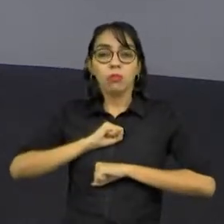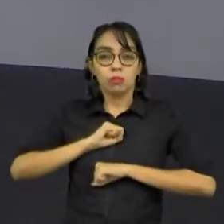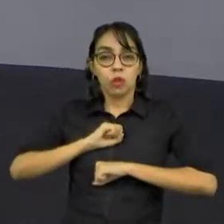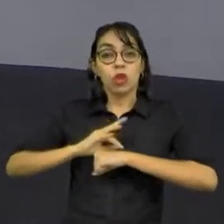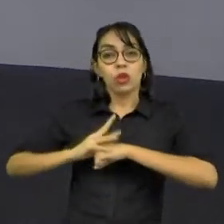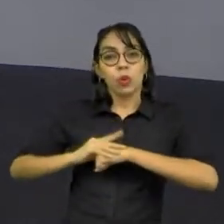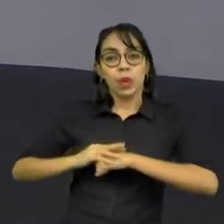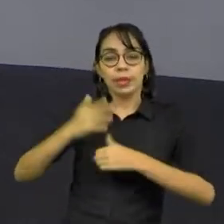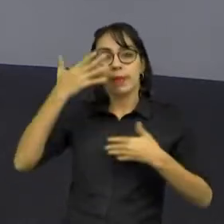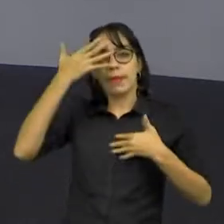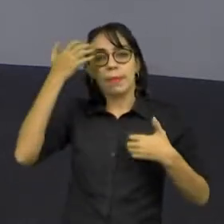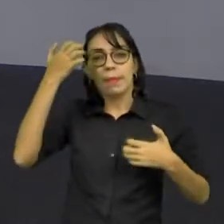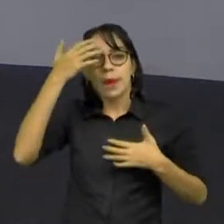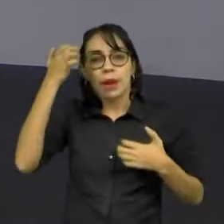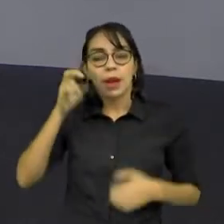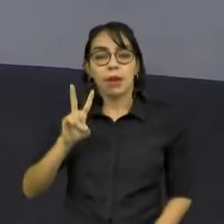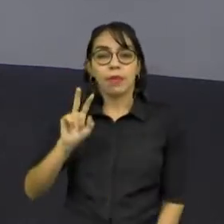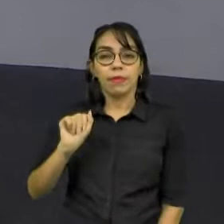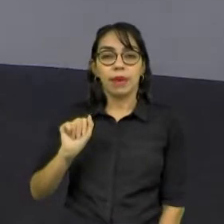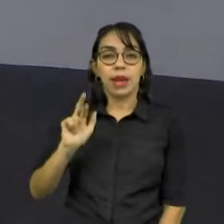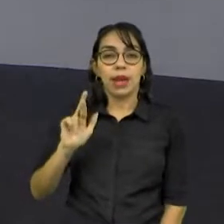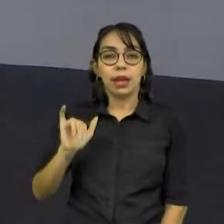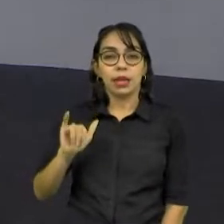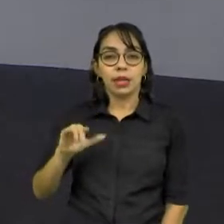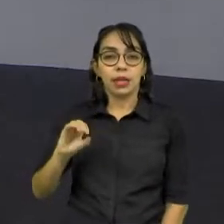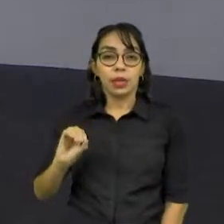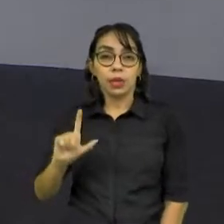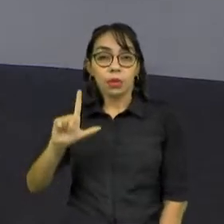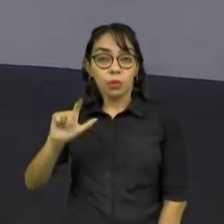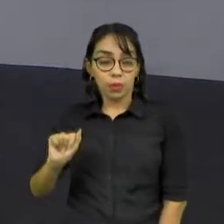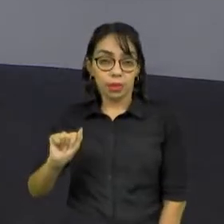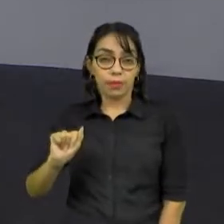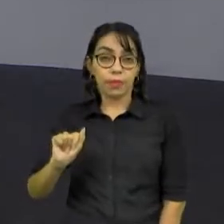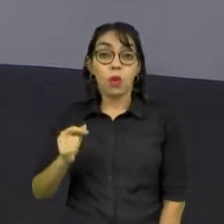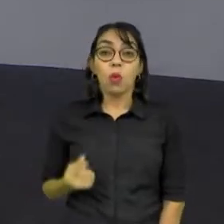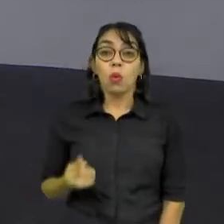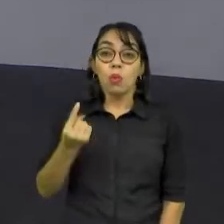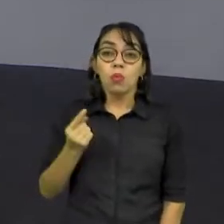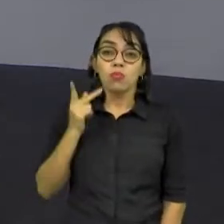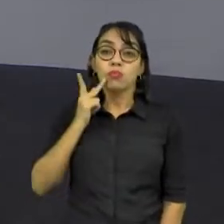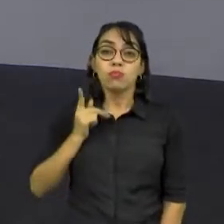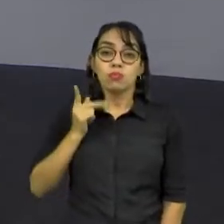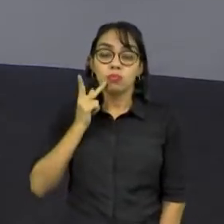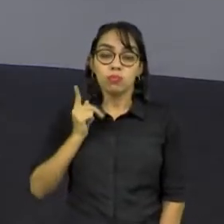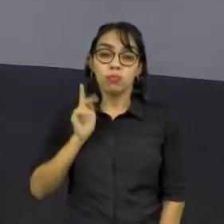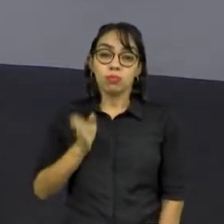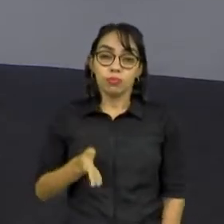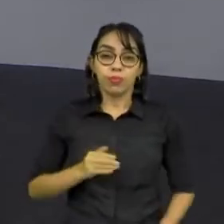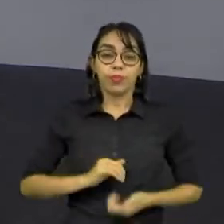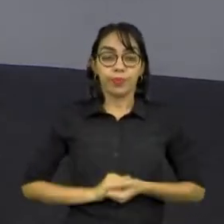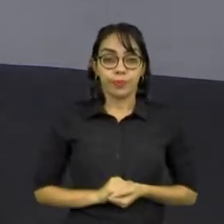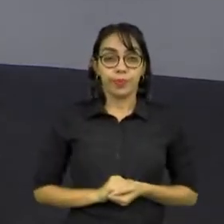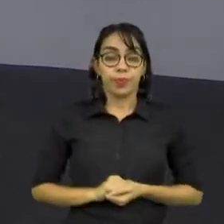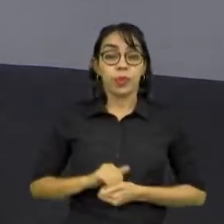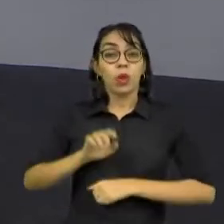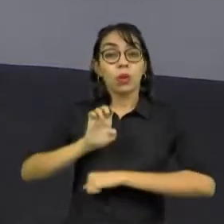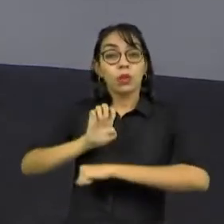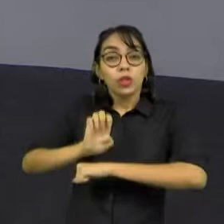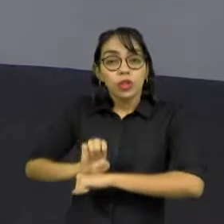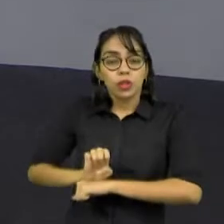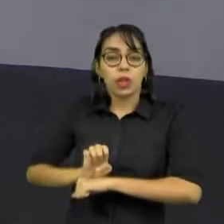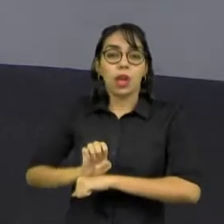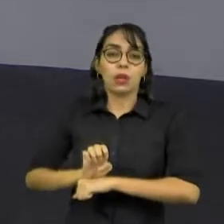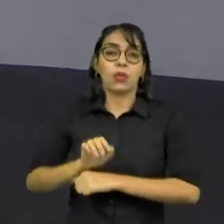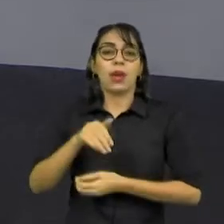notificações ocorreram em Santa Catarina, no Ceará e no Rio Grande do Sul. Aqui no estado, segundo a Secretaria da